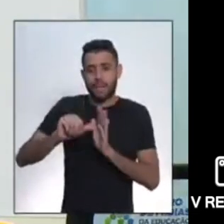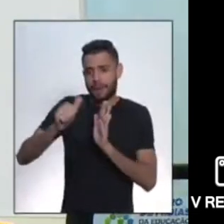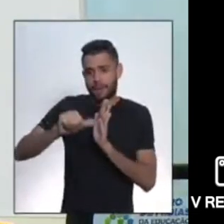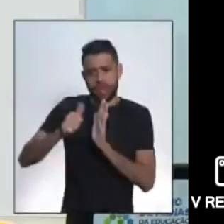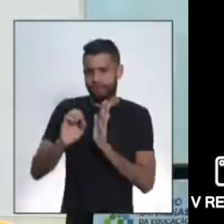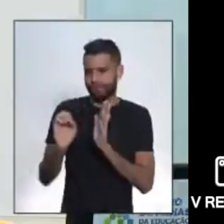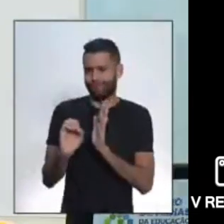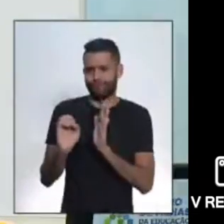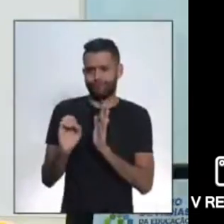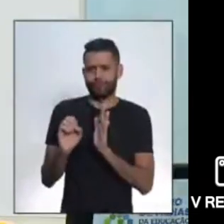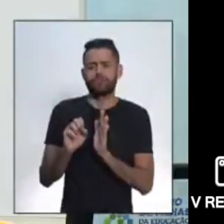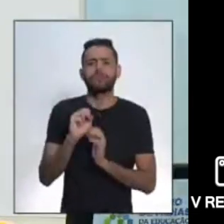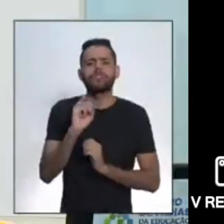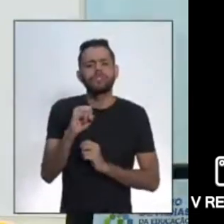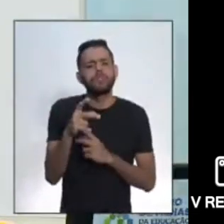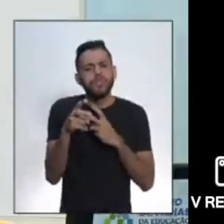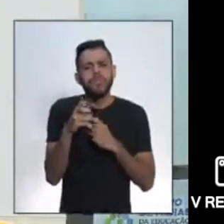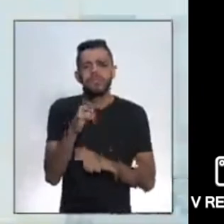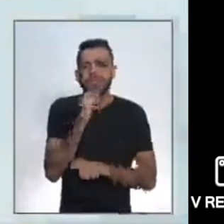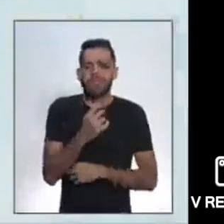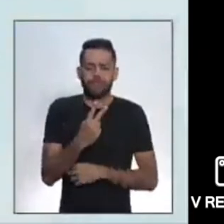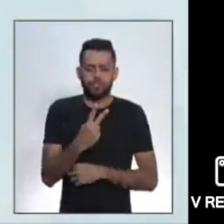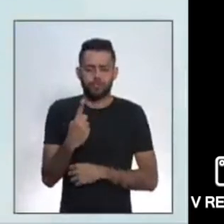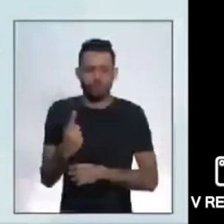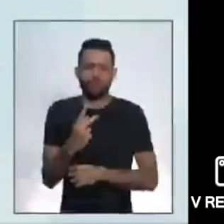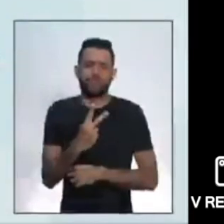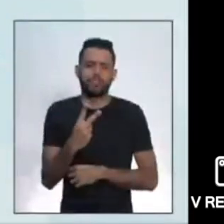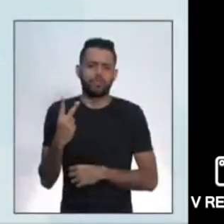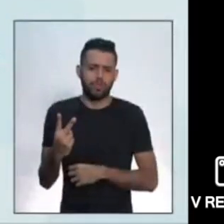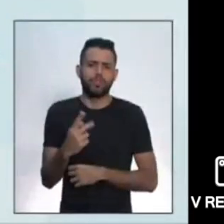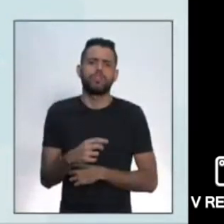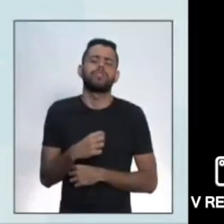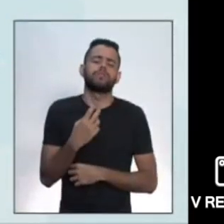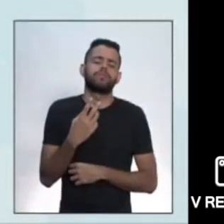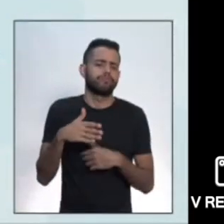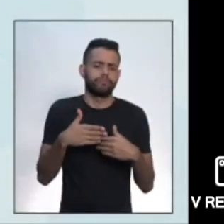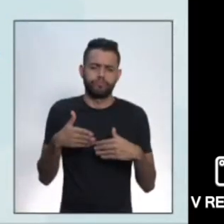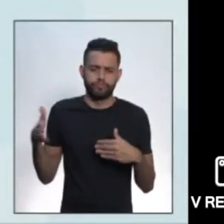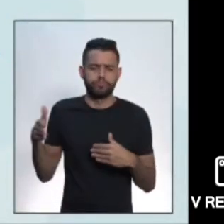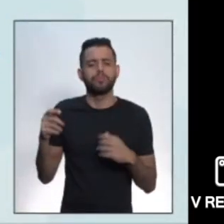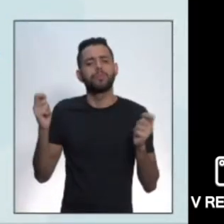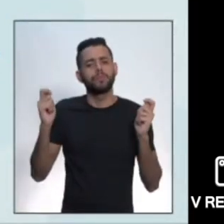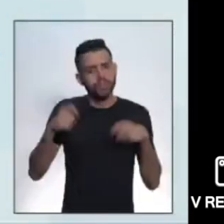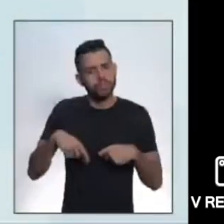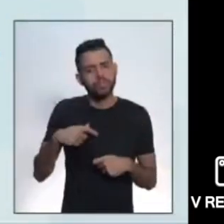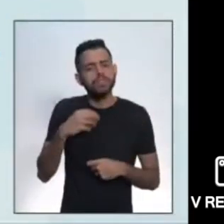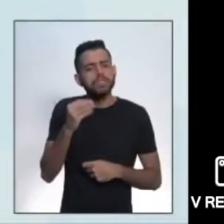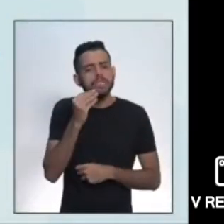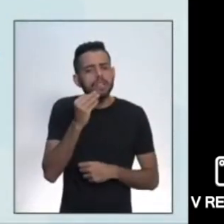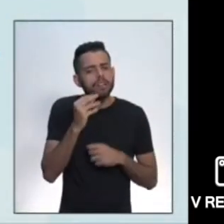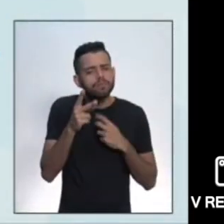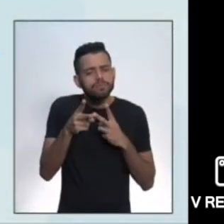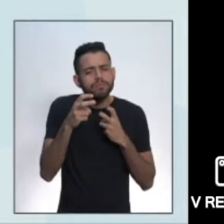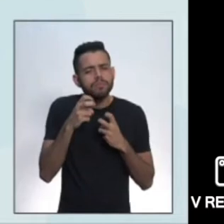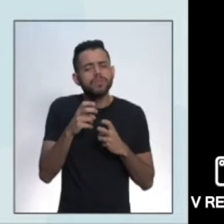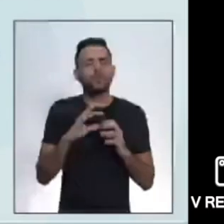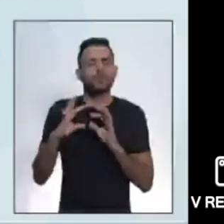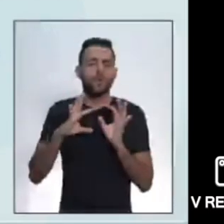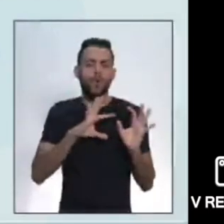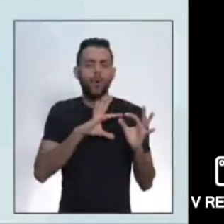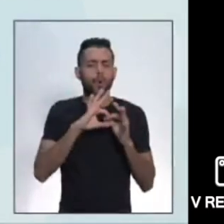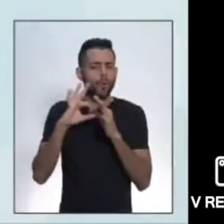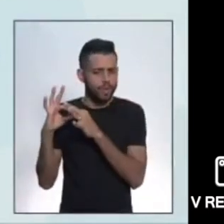muitos falaram, 21, 22, poderia tentar identificar alguns contextos relacionados